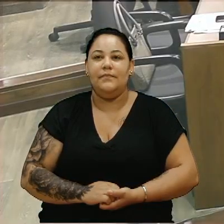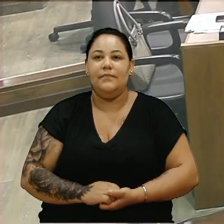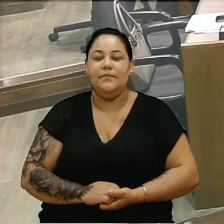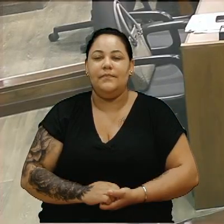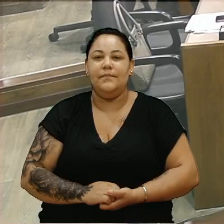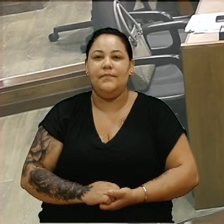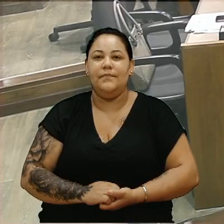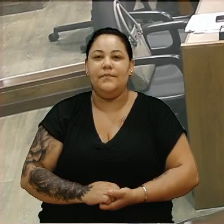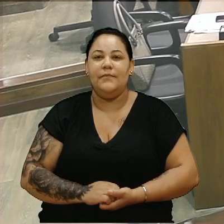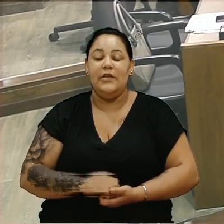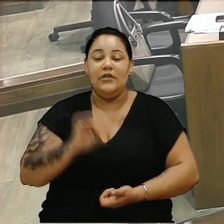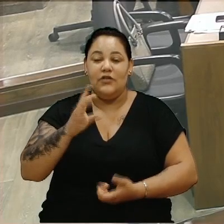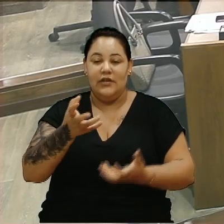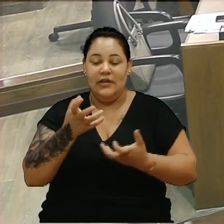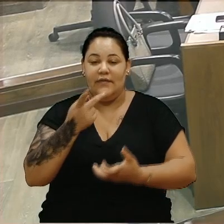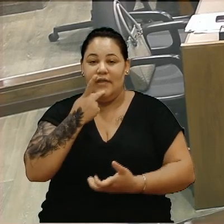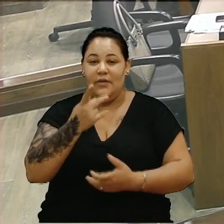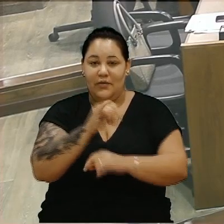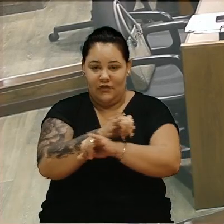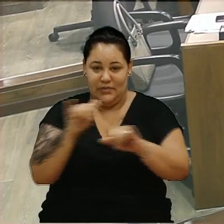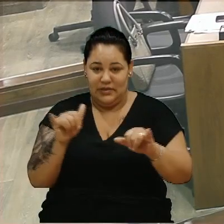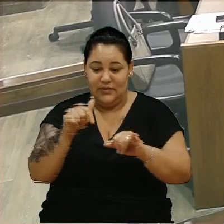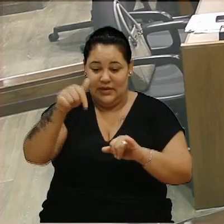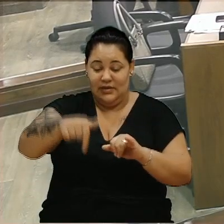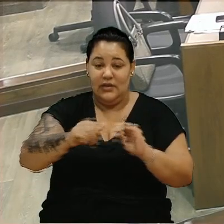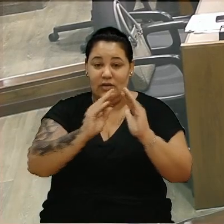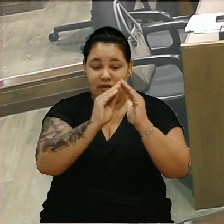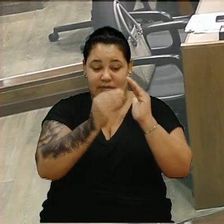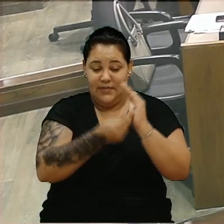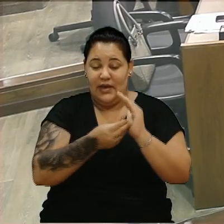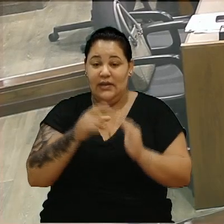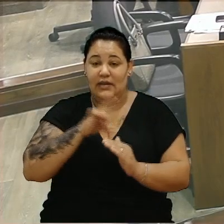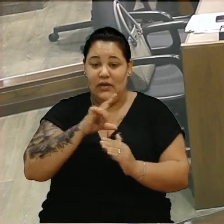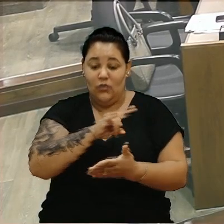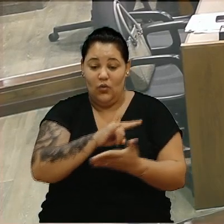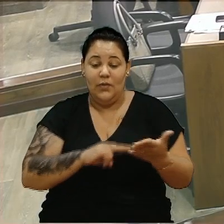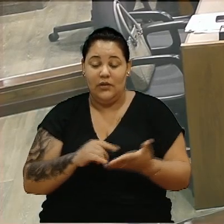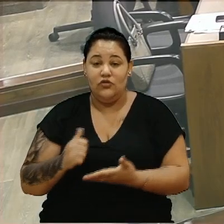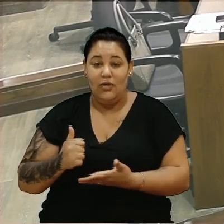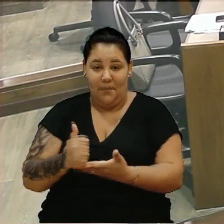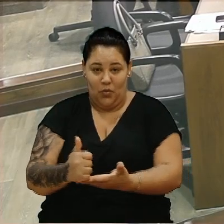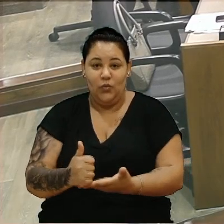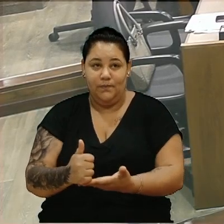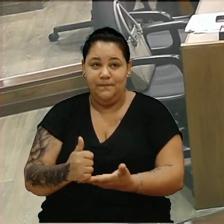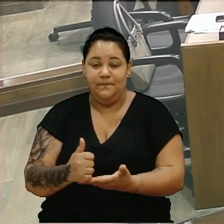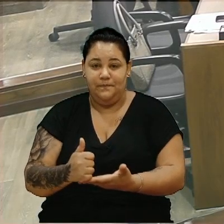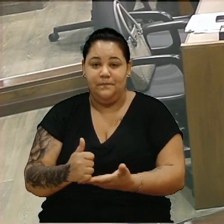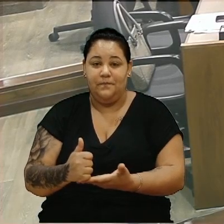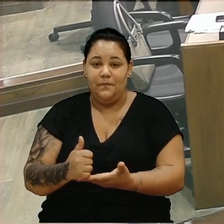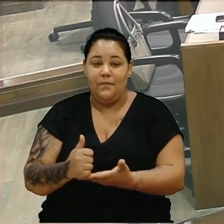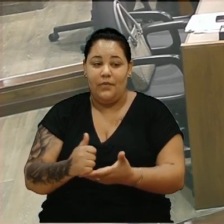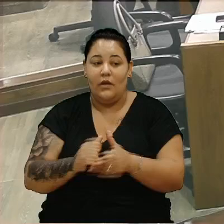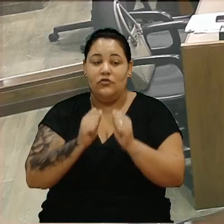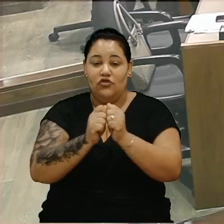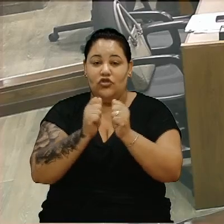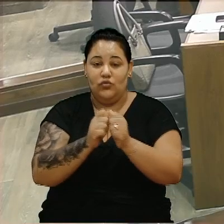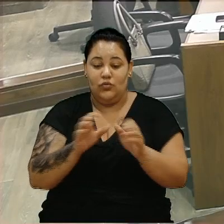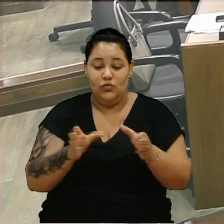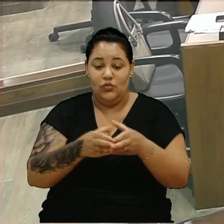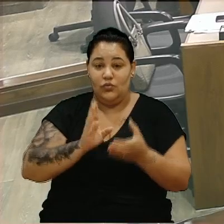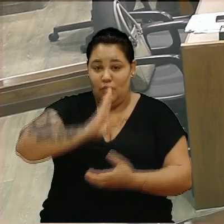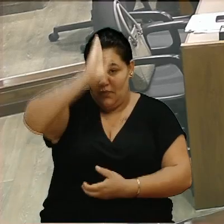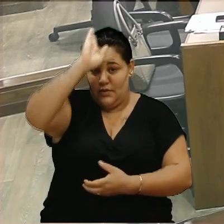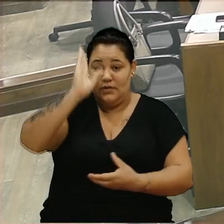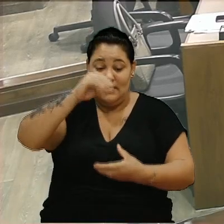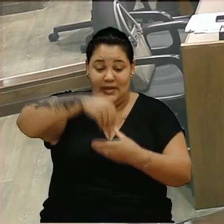Só trazendo um dado aqui, o SAMAI ele tem um termo de cooperação em apoiar o Corpo de Bombeiros dentro do município de Caxias